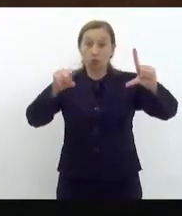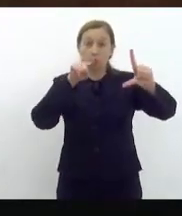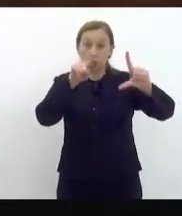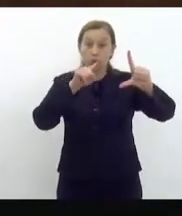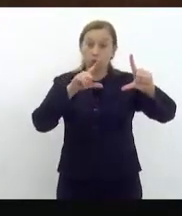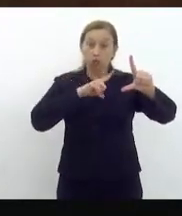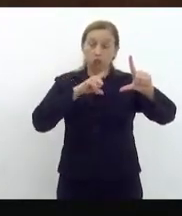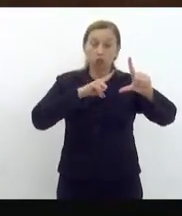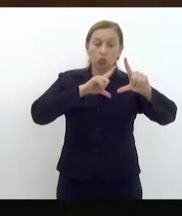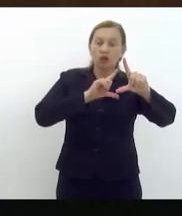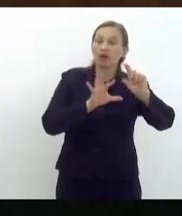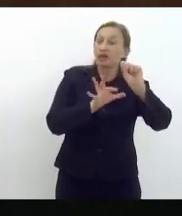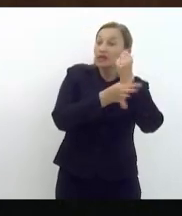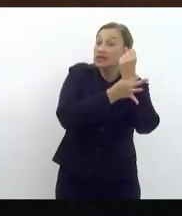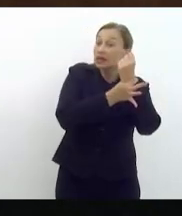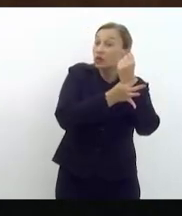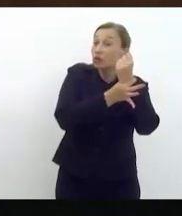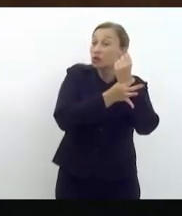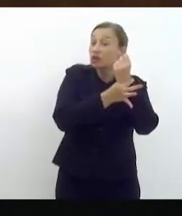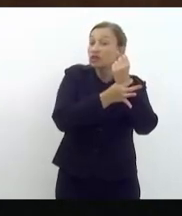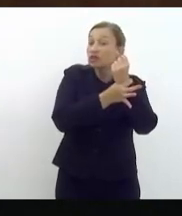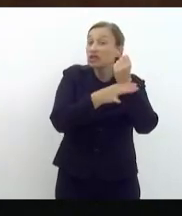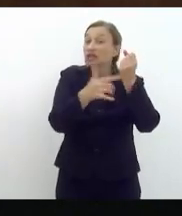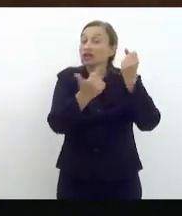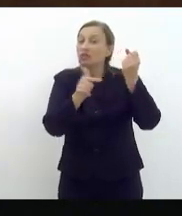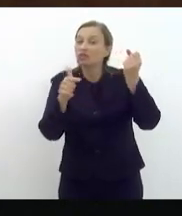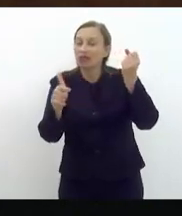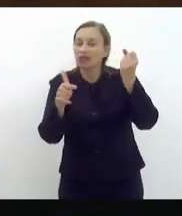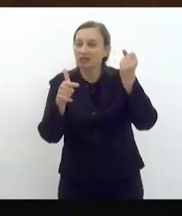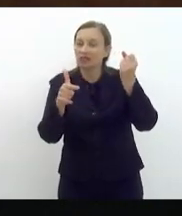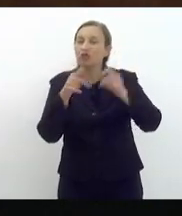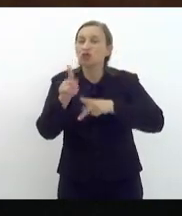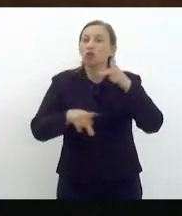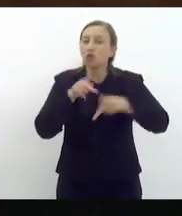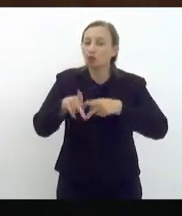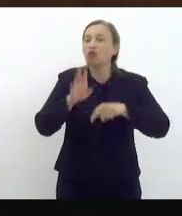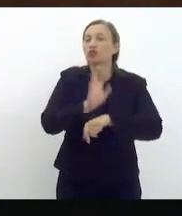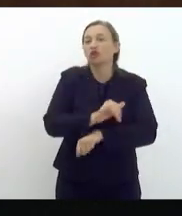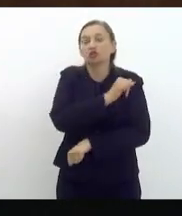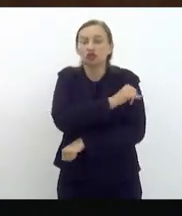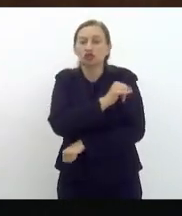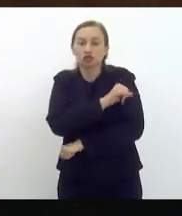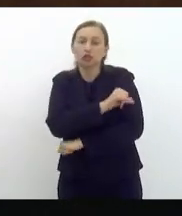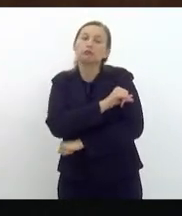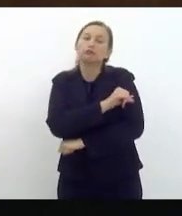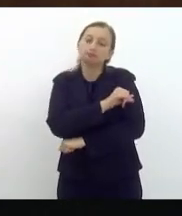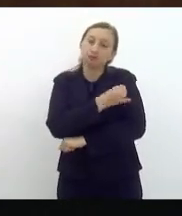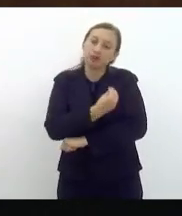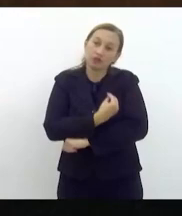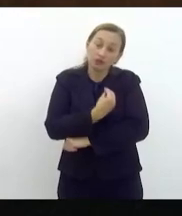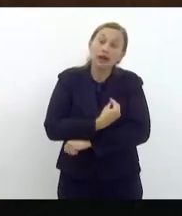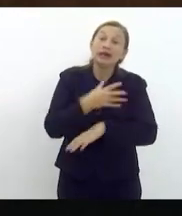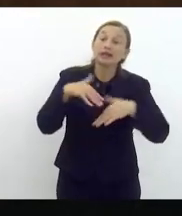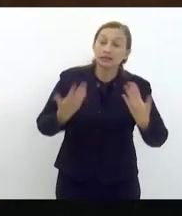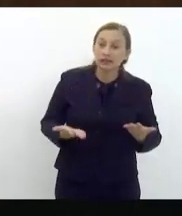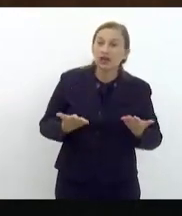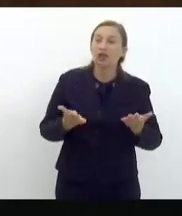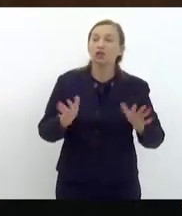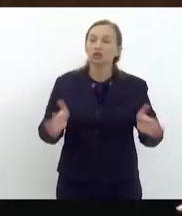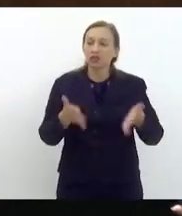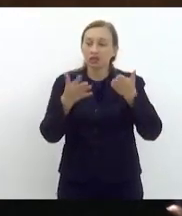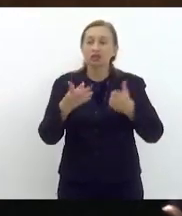é a segurança, ou melhor, é a insegurança que a população do Estado do Rio de Janeiro está vivendo. Então, a iniciativa do